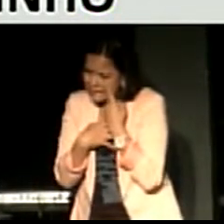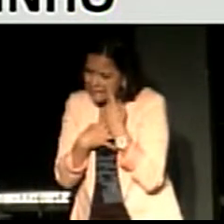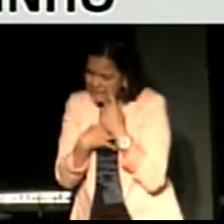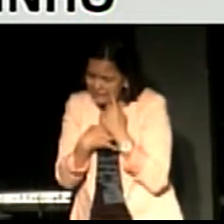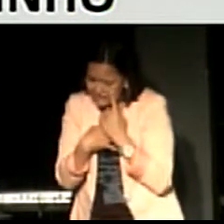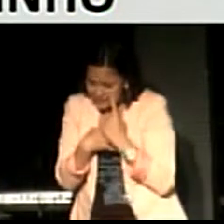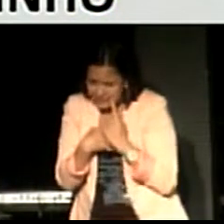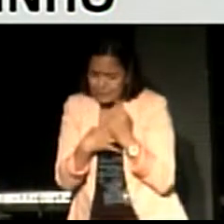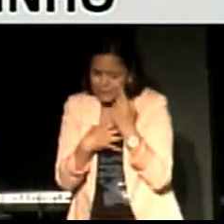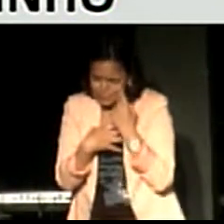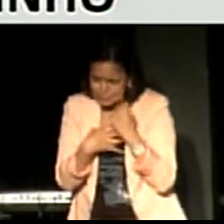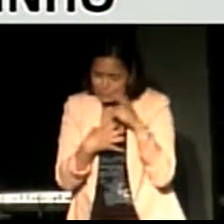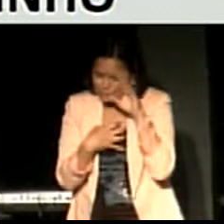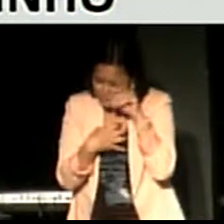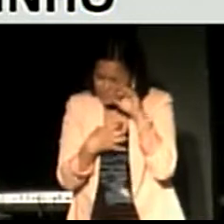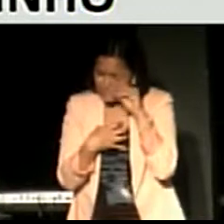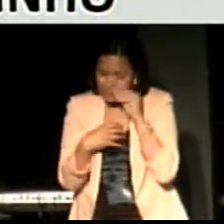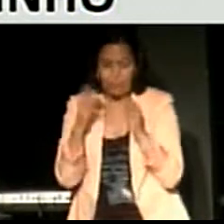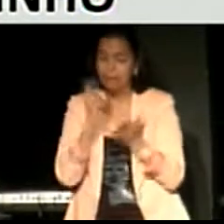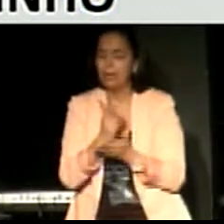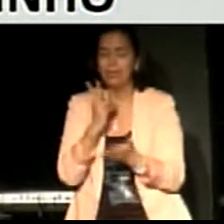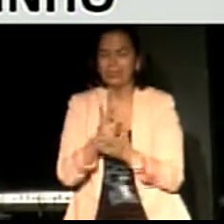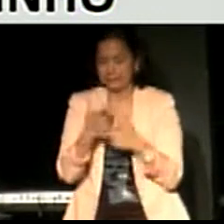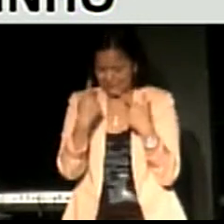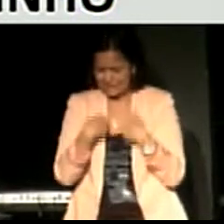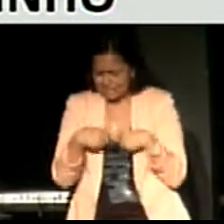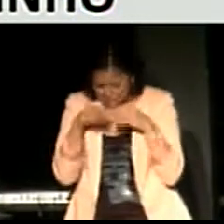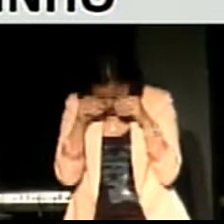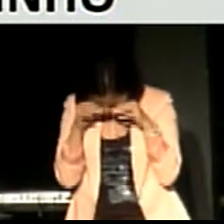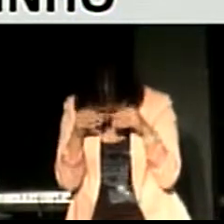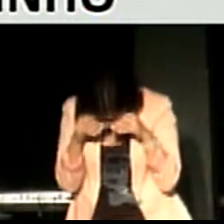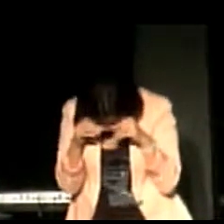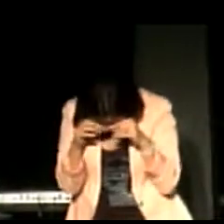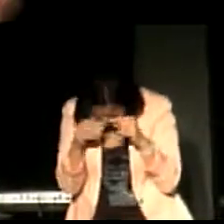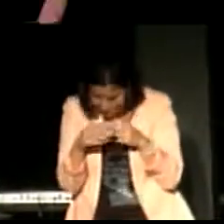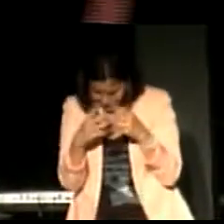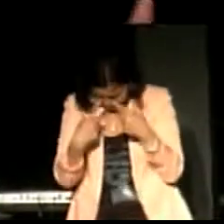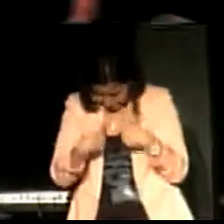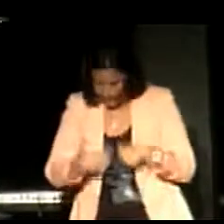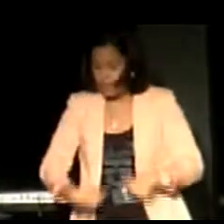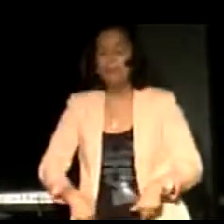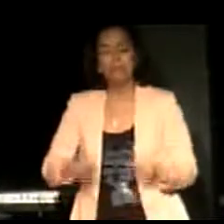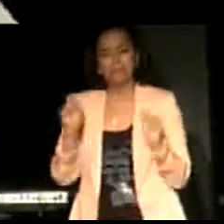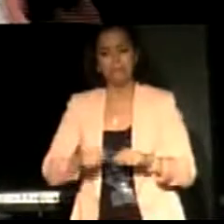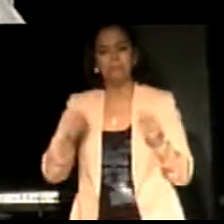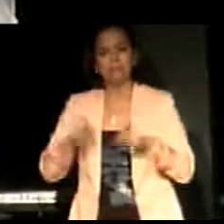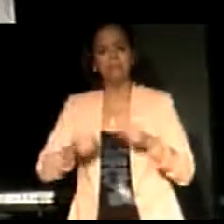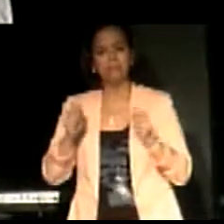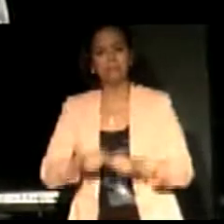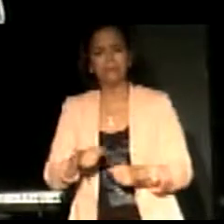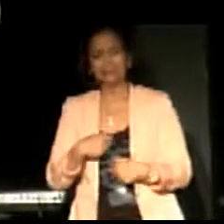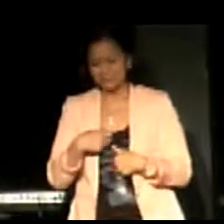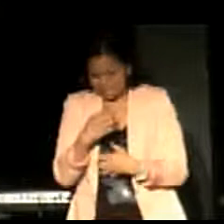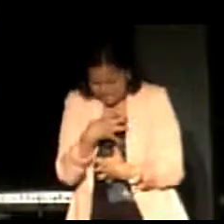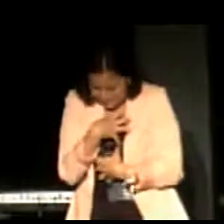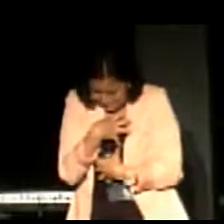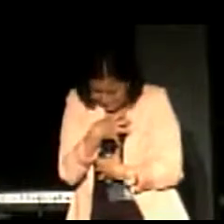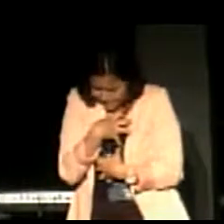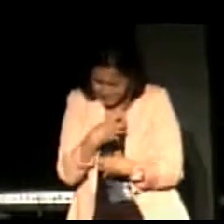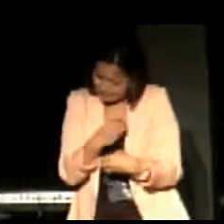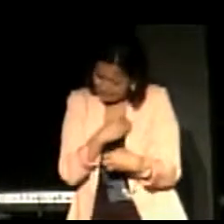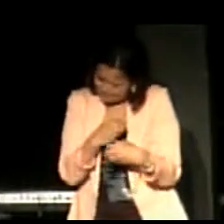a sequência, chorar por essa miserabilidade, chorar por essa condição miserável em que